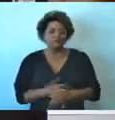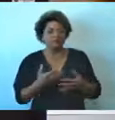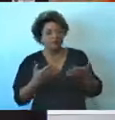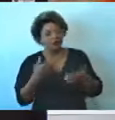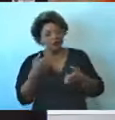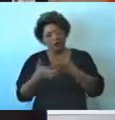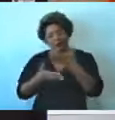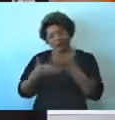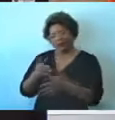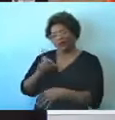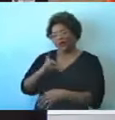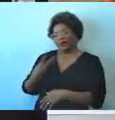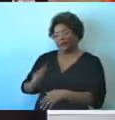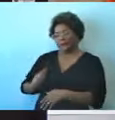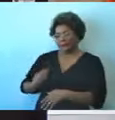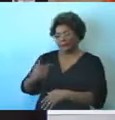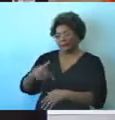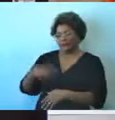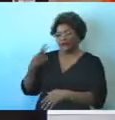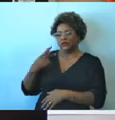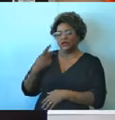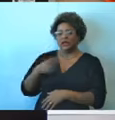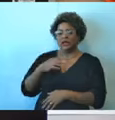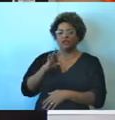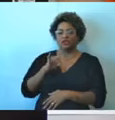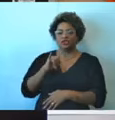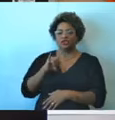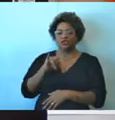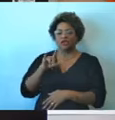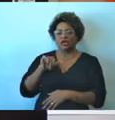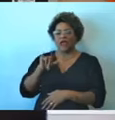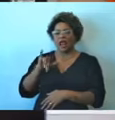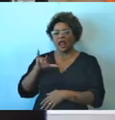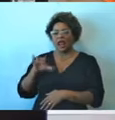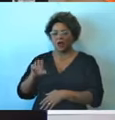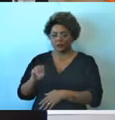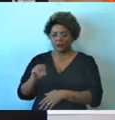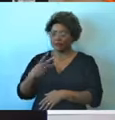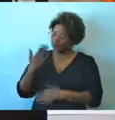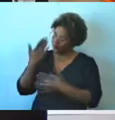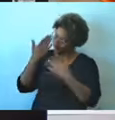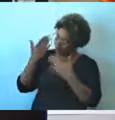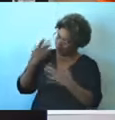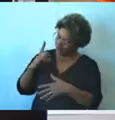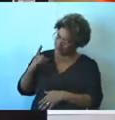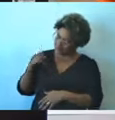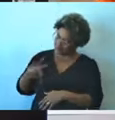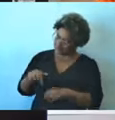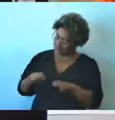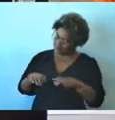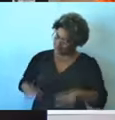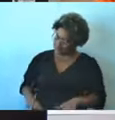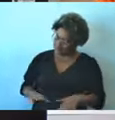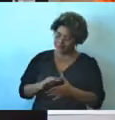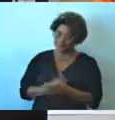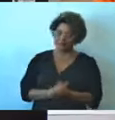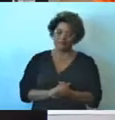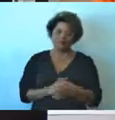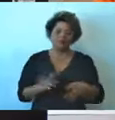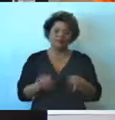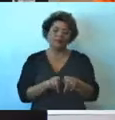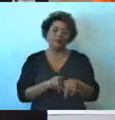senhor Luciano Medrado também, que é da Federação e Sindicato das Empresas de Transporte, Cargas e Logística, da SETSENG. Seja